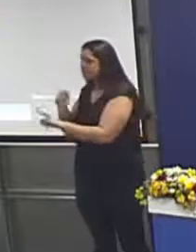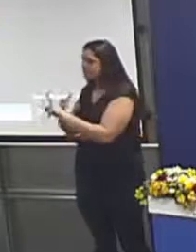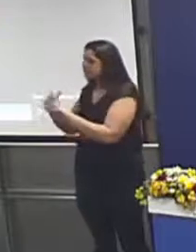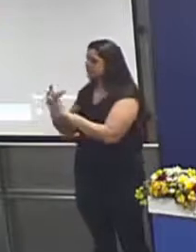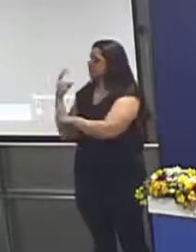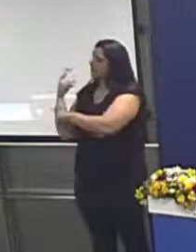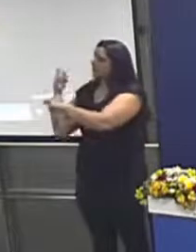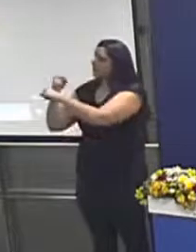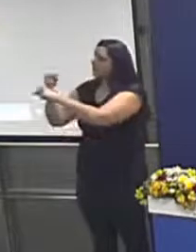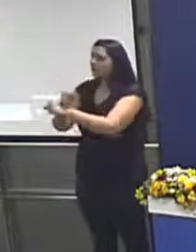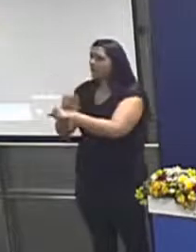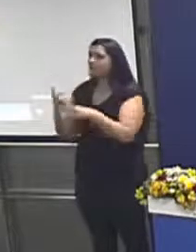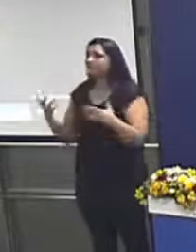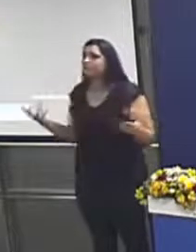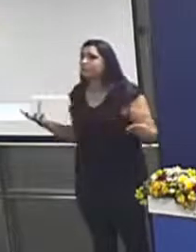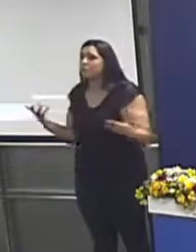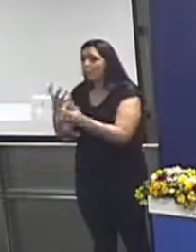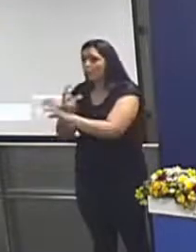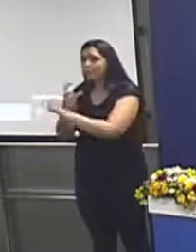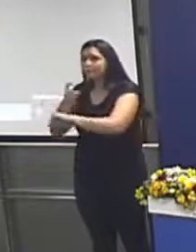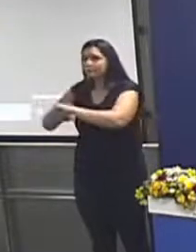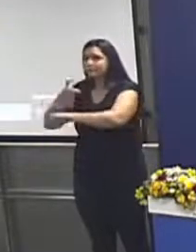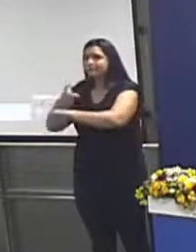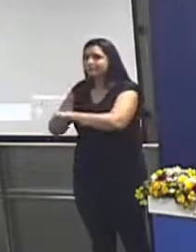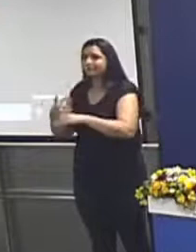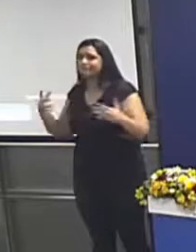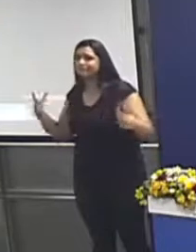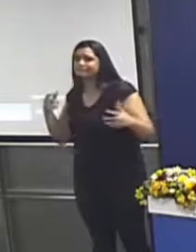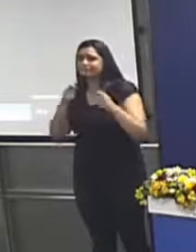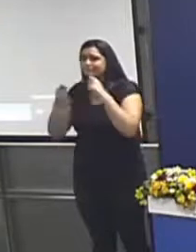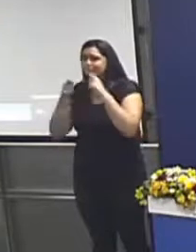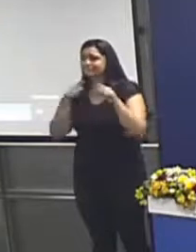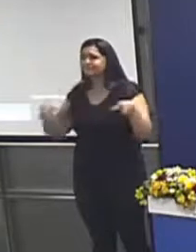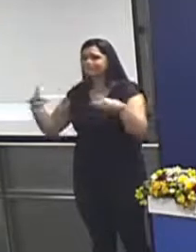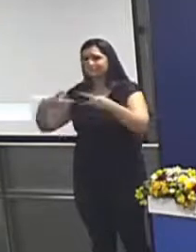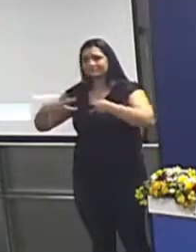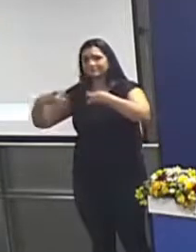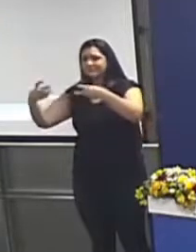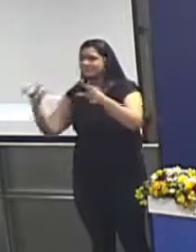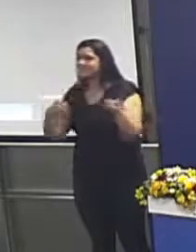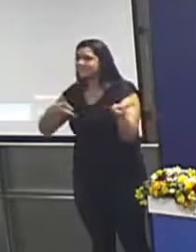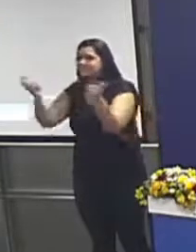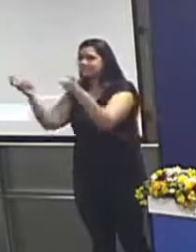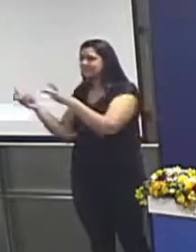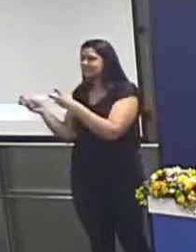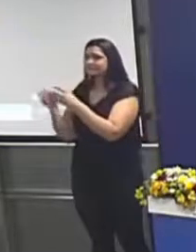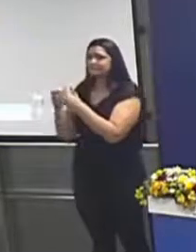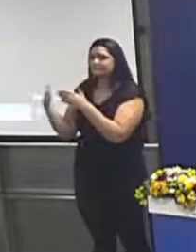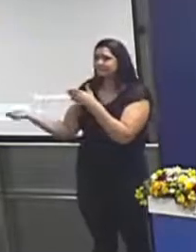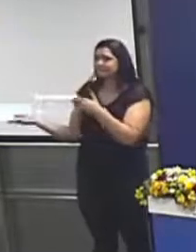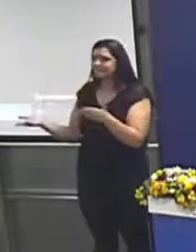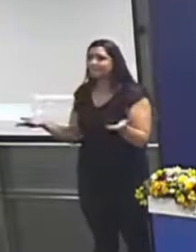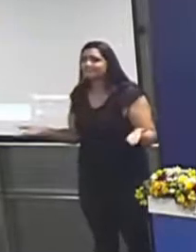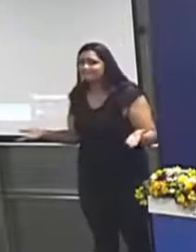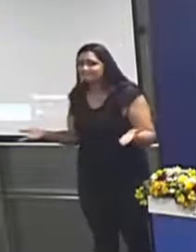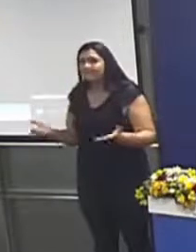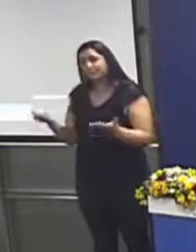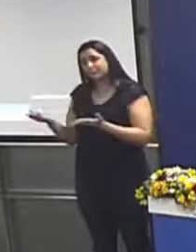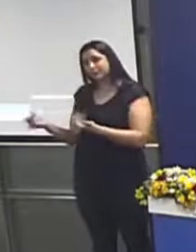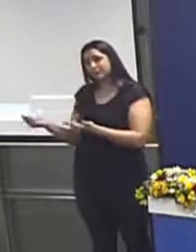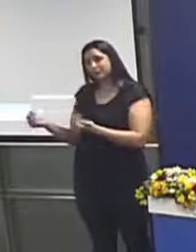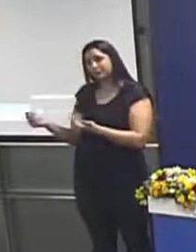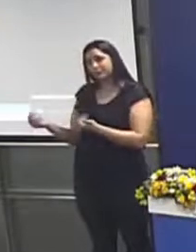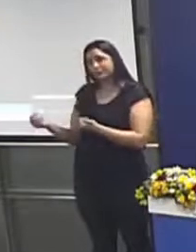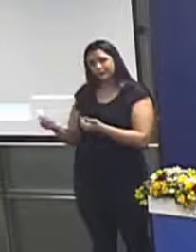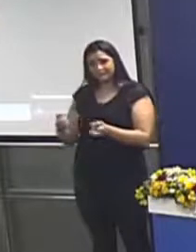por 20 anos congelados. O monopólio dessa mídia sem perspectiva. Tem um contra contraponto na rede alternativa. Que bom que a juventude